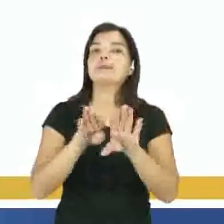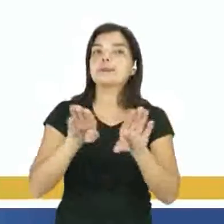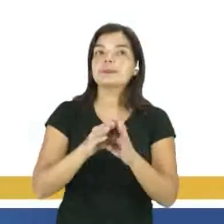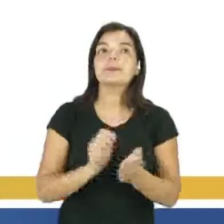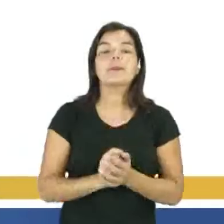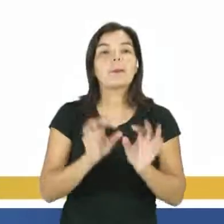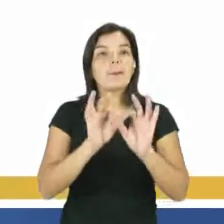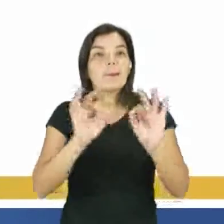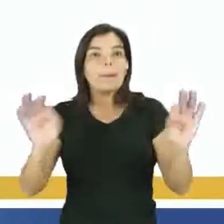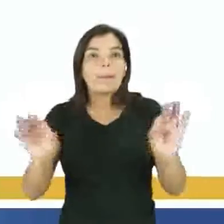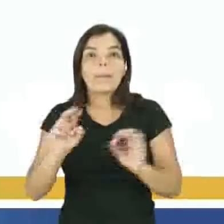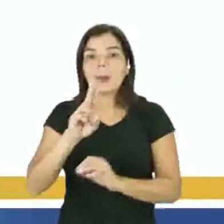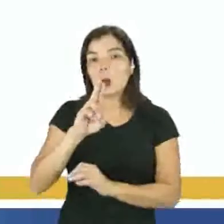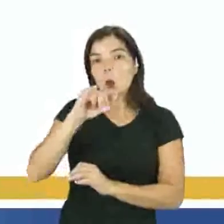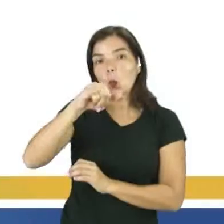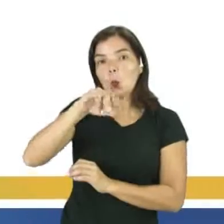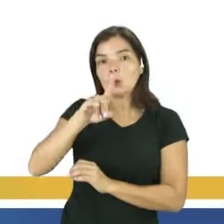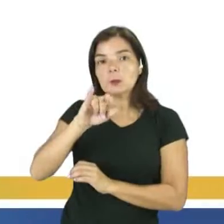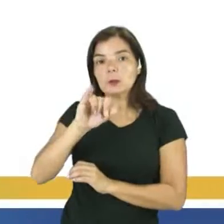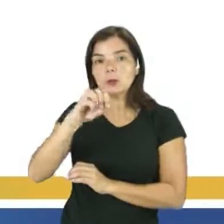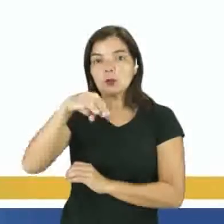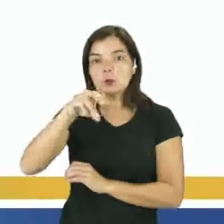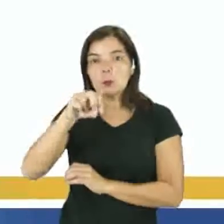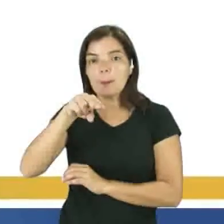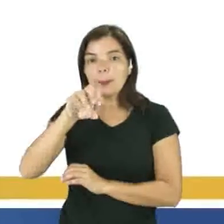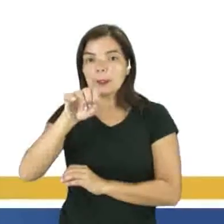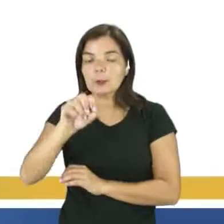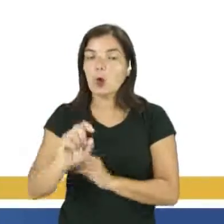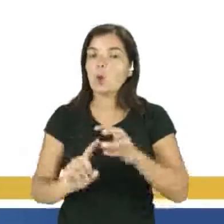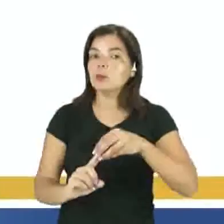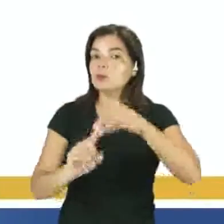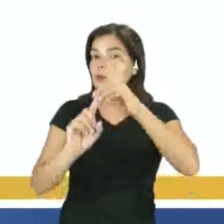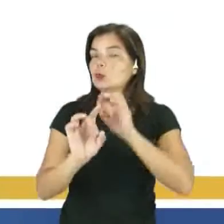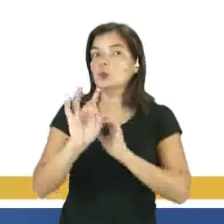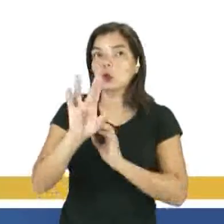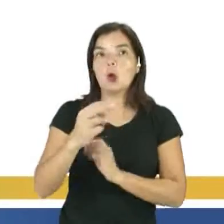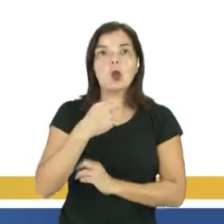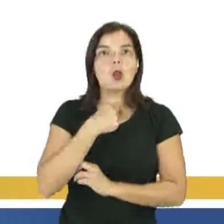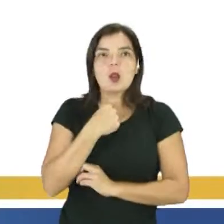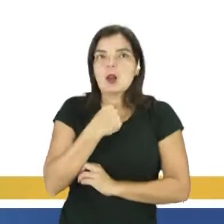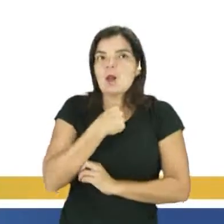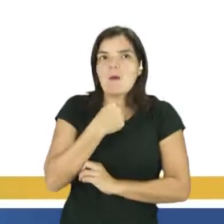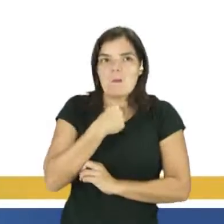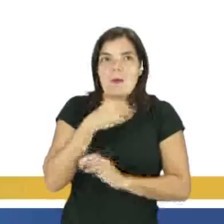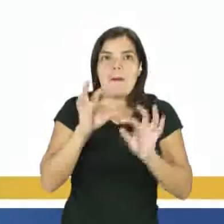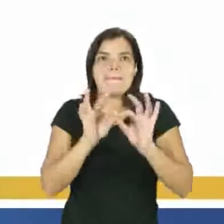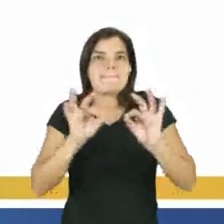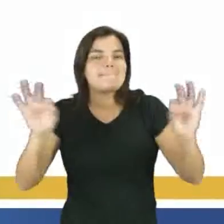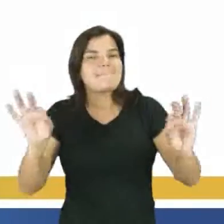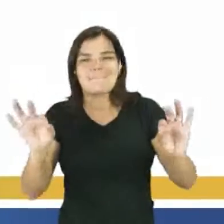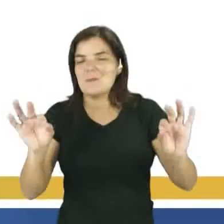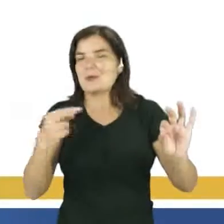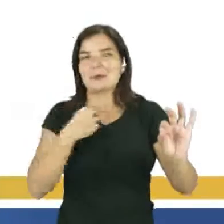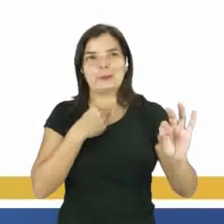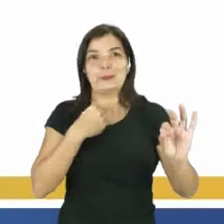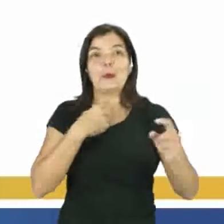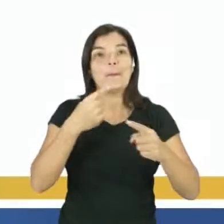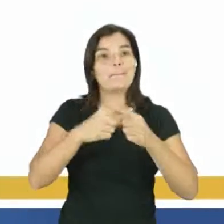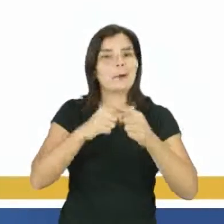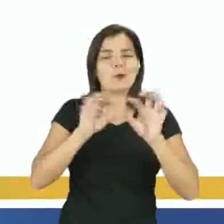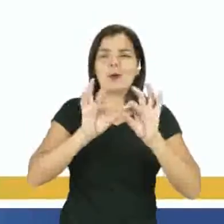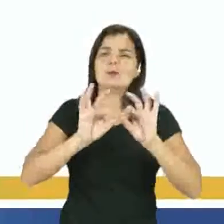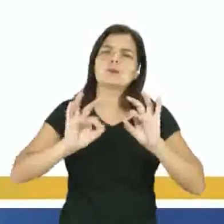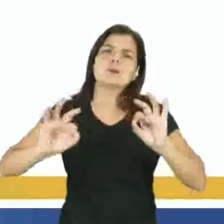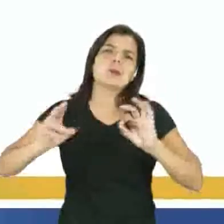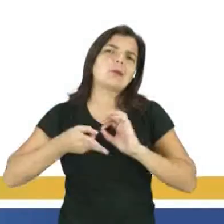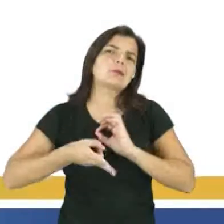é unidimensional, isto é, possui apenas uma dimensão. Não podemos, obviamente, medir o comprimento da reta em si, porque ela é infinita,